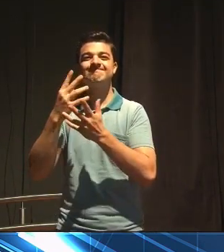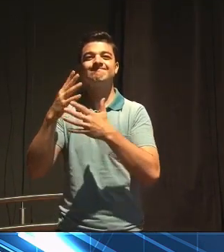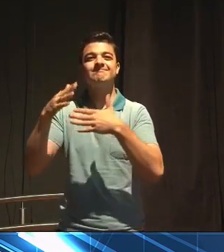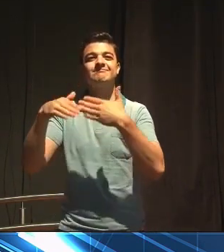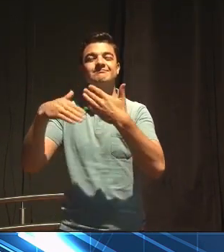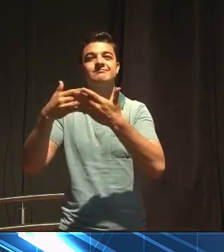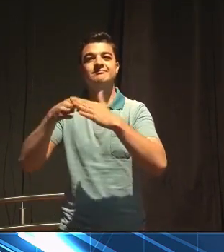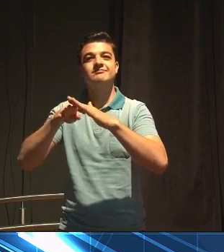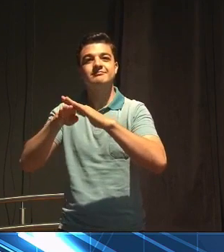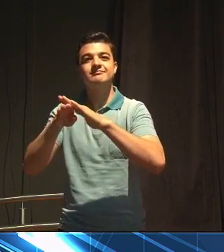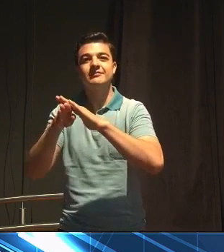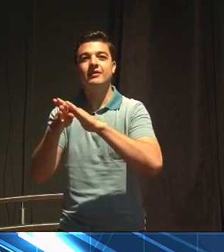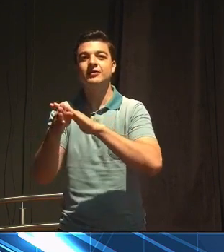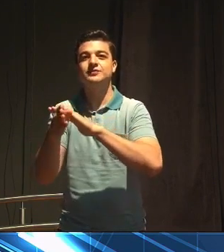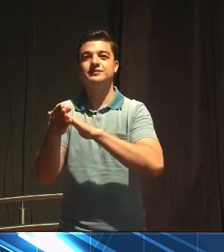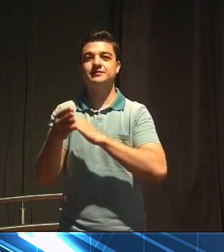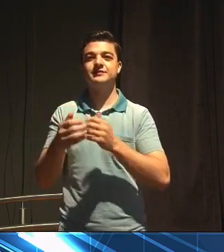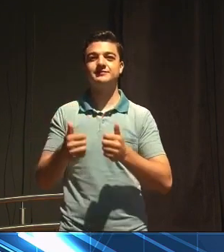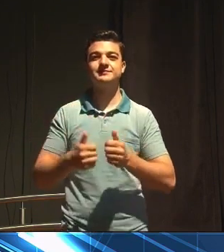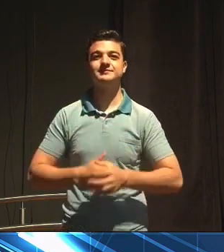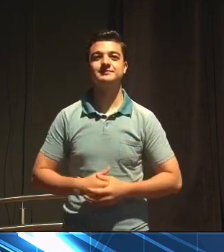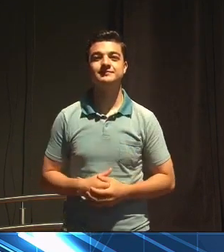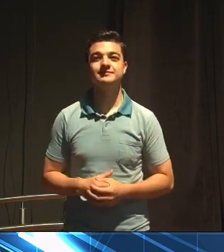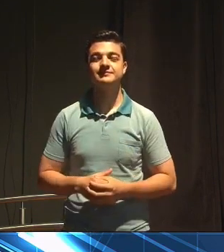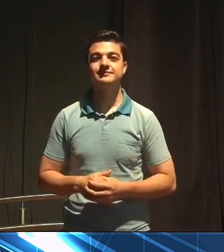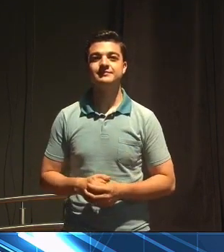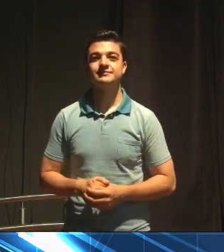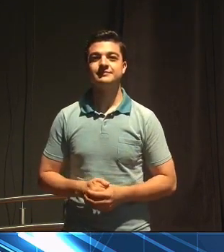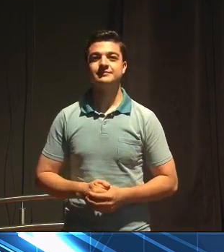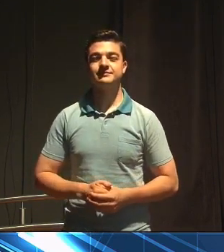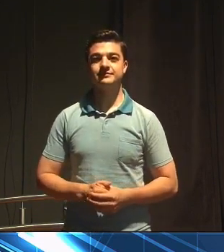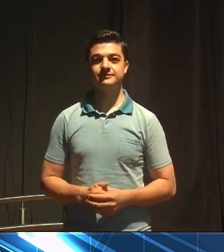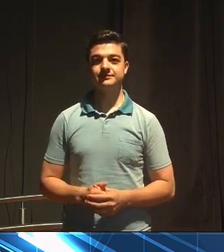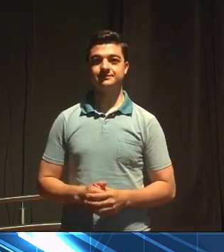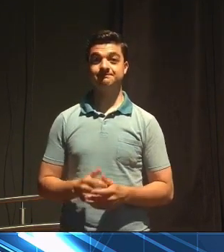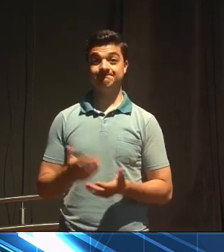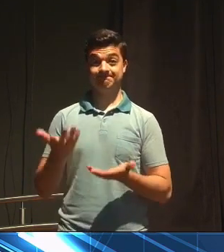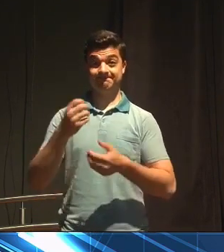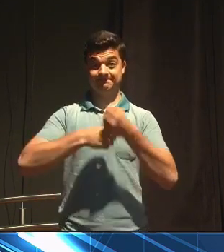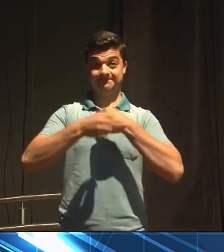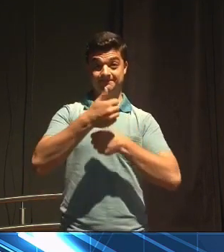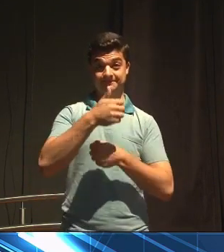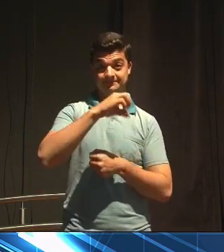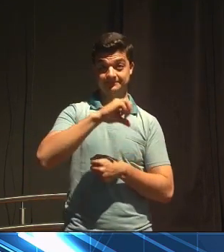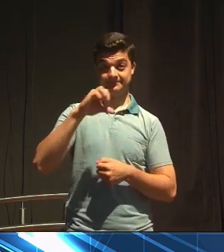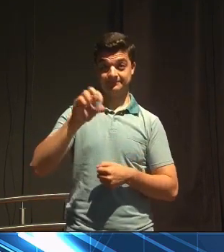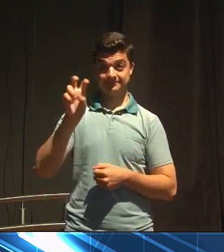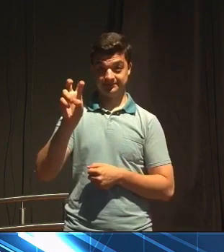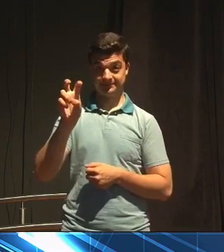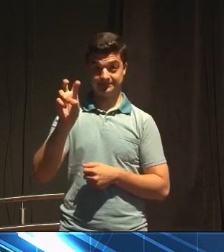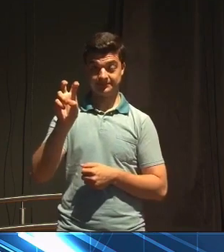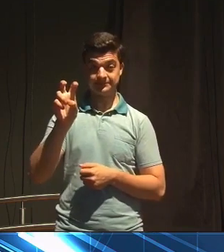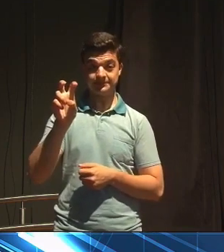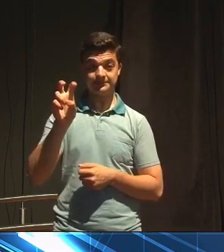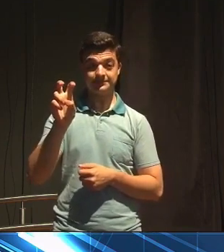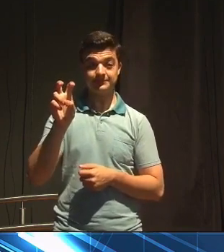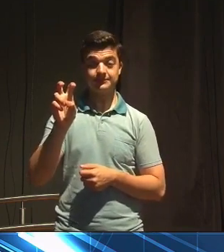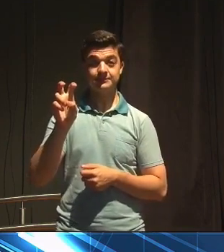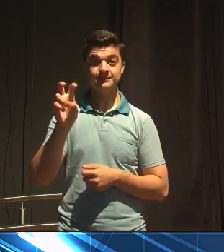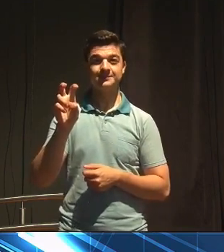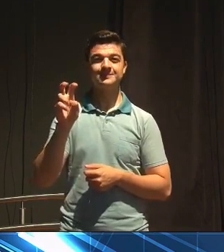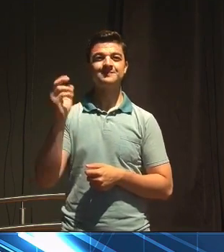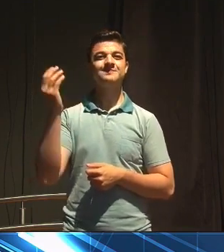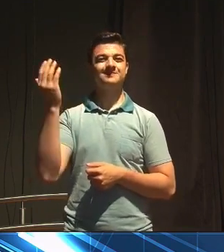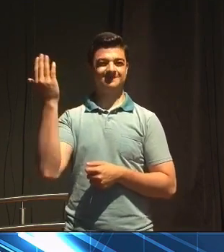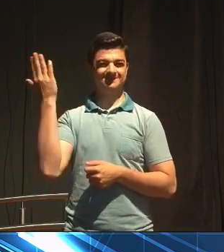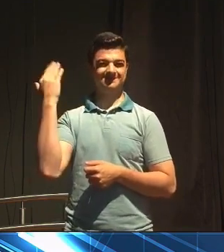pessoas. E aí ali, falando um pouquinho ainda ali em 95, quando alguém perguntava, a gente mal